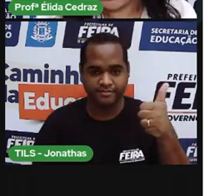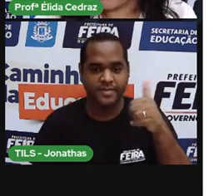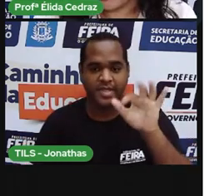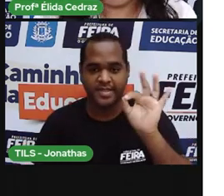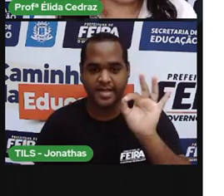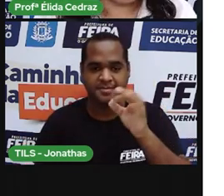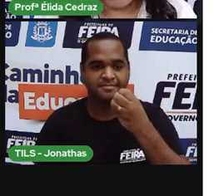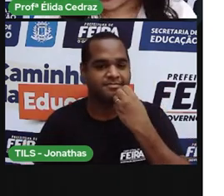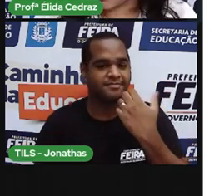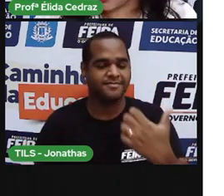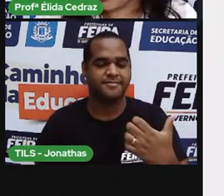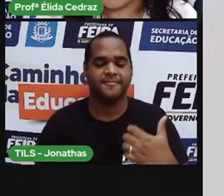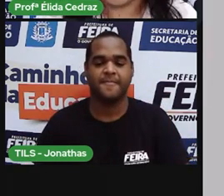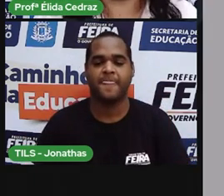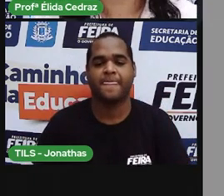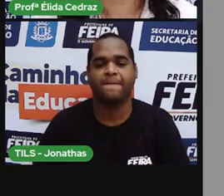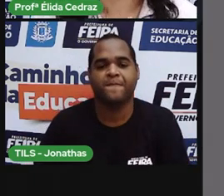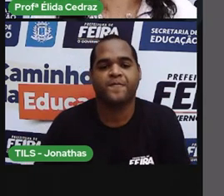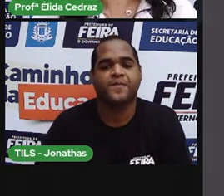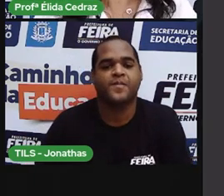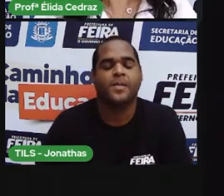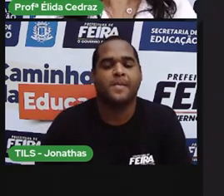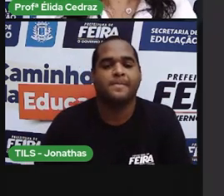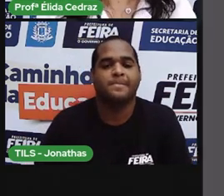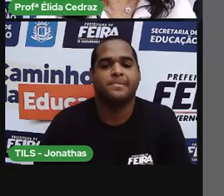Certo? Muito bem. Vamos continuar.